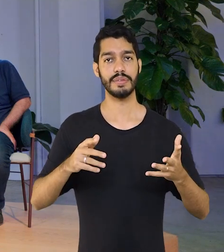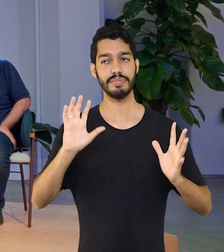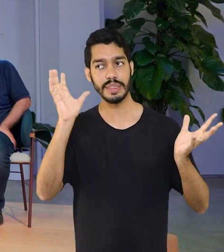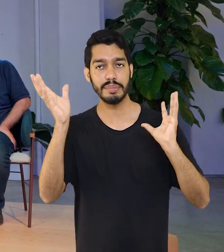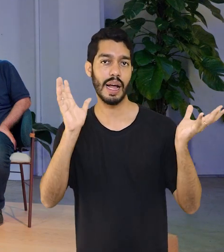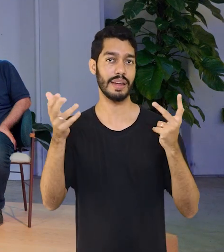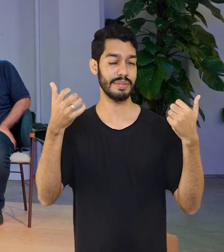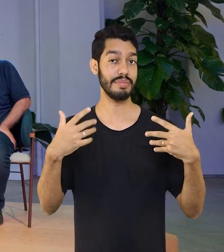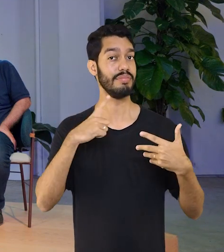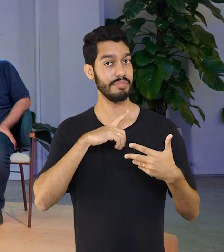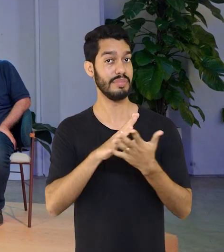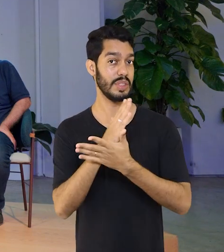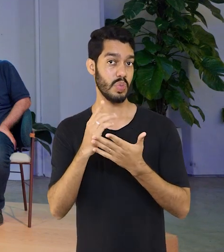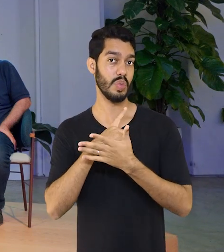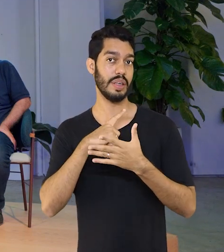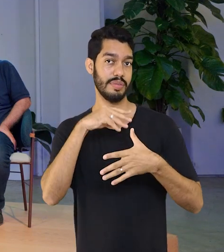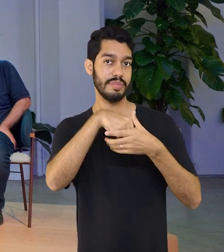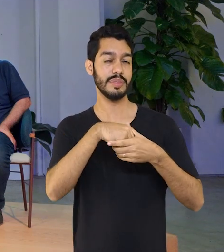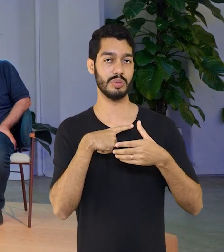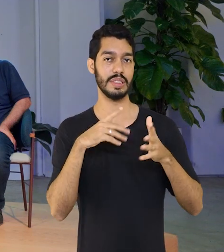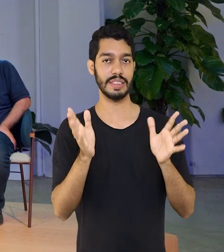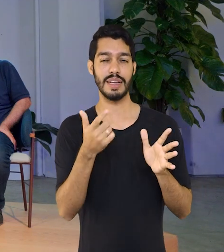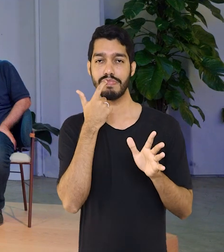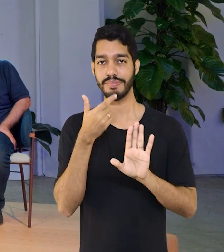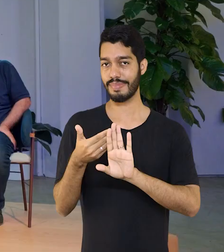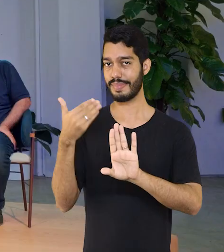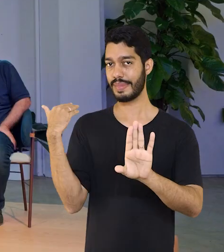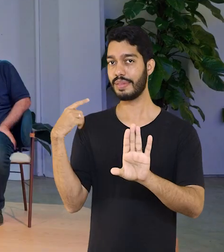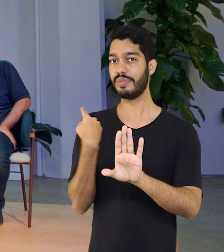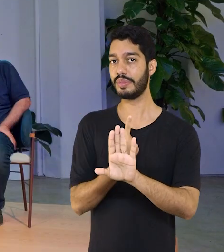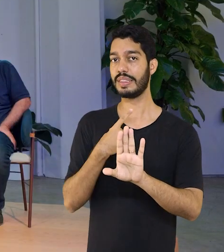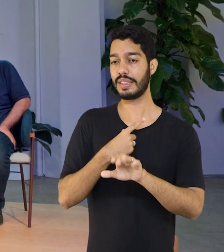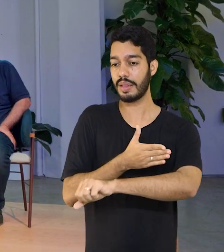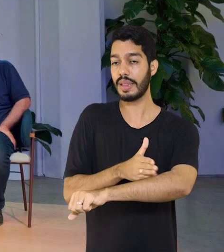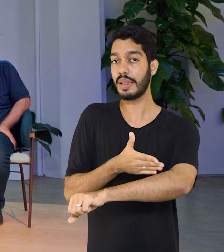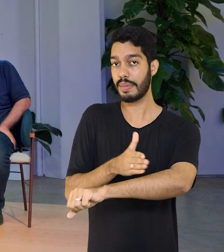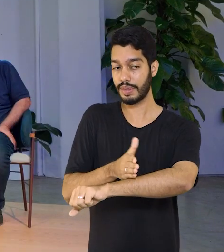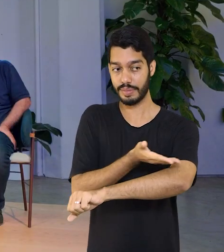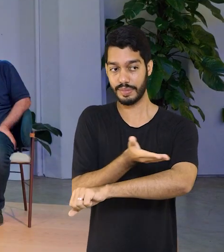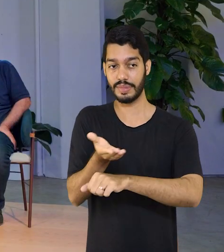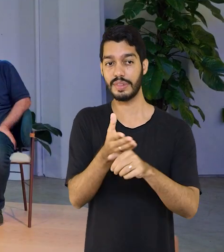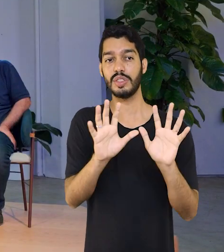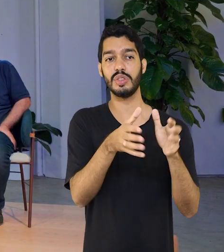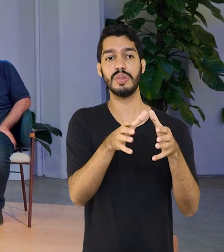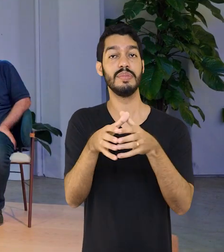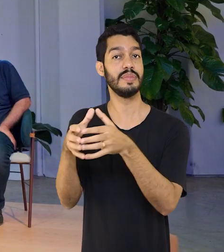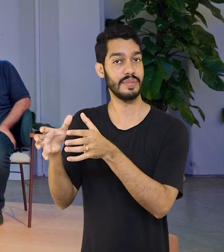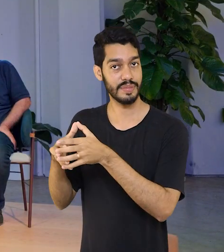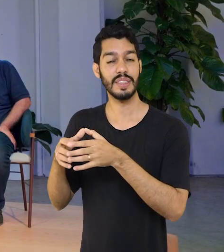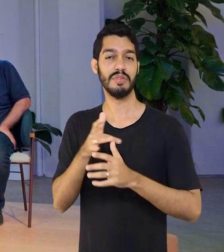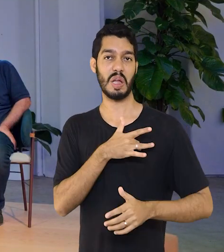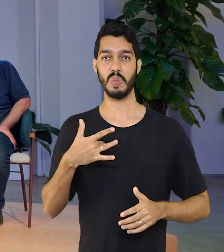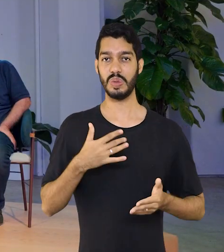questões climáticas para a pauta. A gente tem algumas iniciativas lá no município de Abaetetuba, por exemplo. Recentemente, a gente fez um treinamento com as